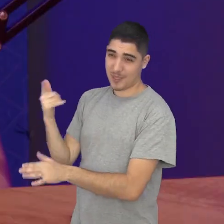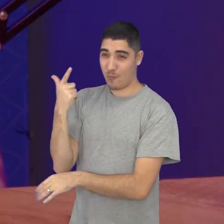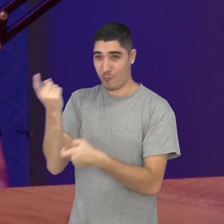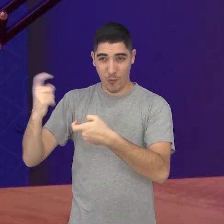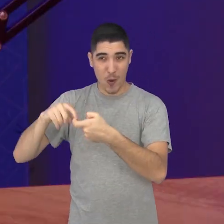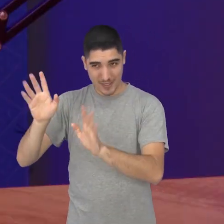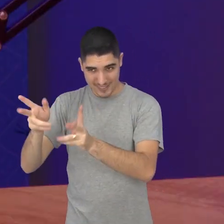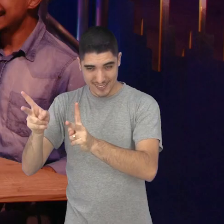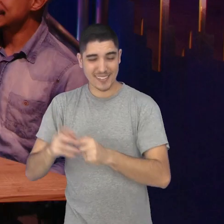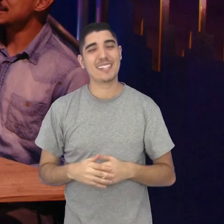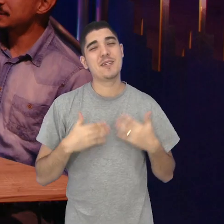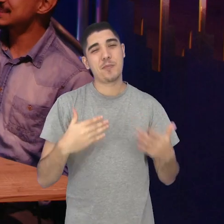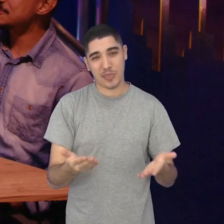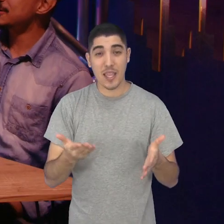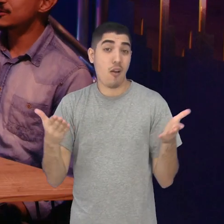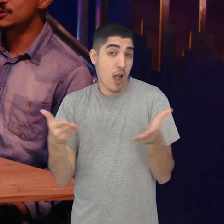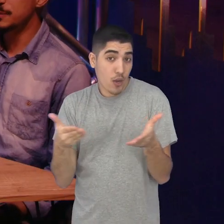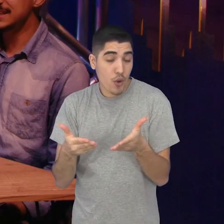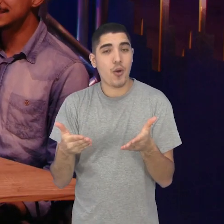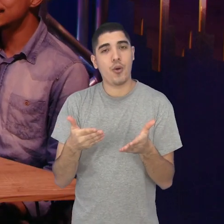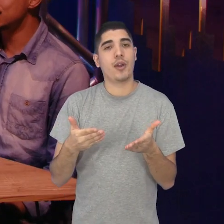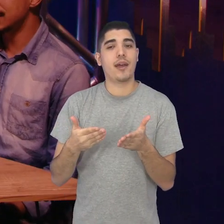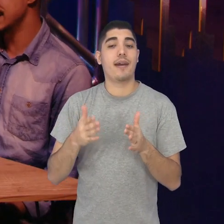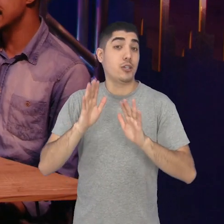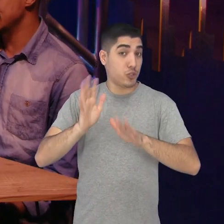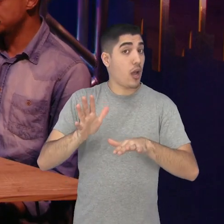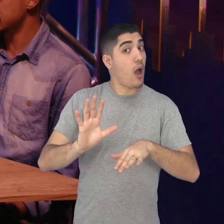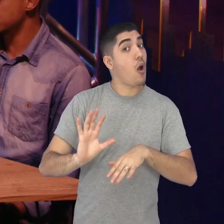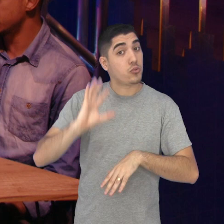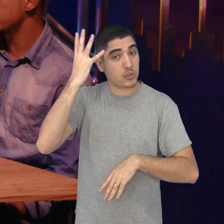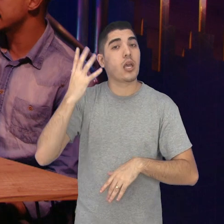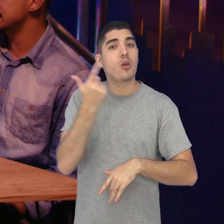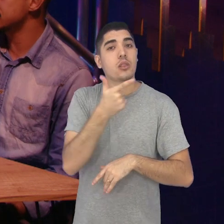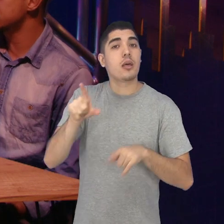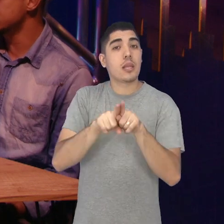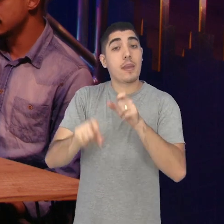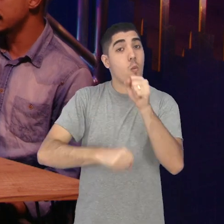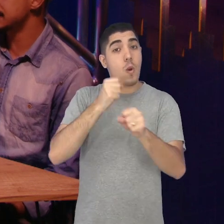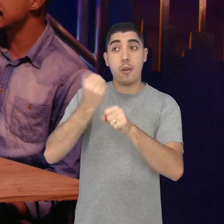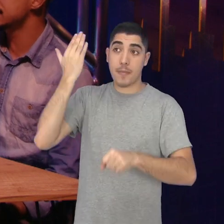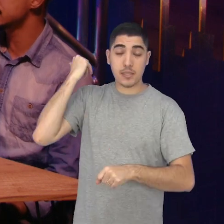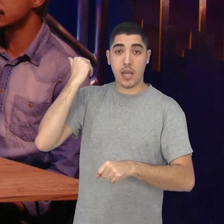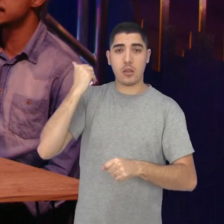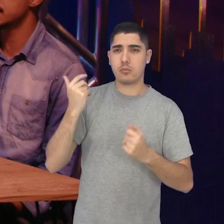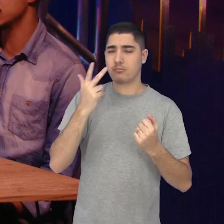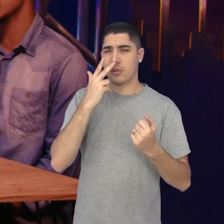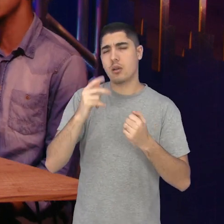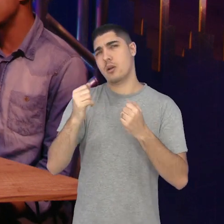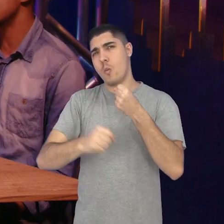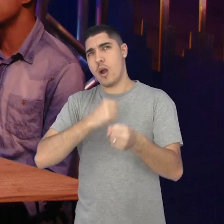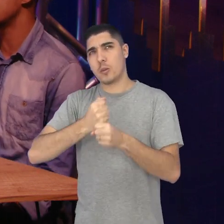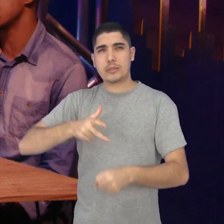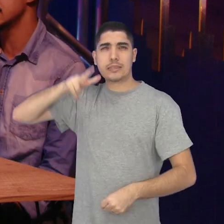hoje. E a gente está passando por algo parecido, aliás, a gente passou por algo parecido no ano passado, no